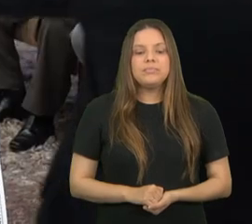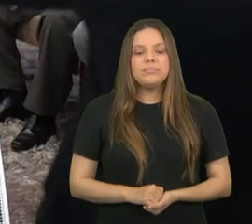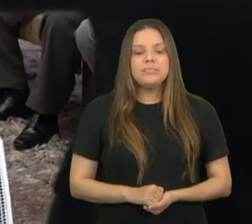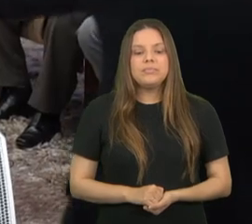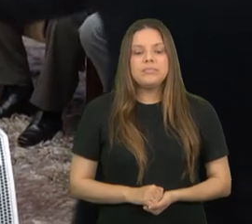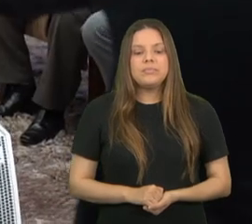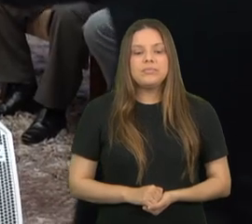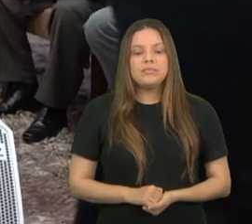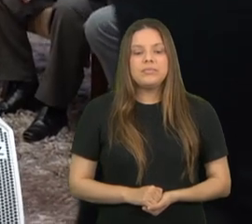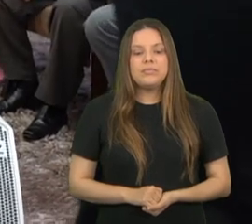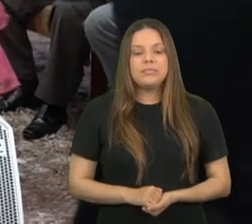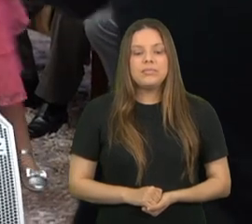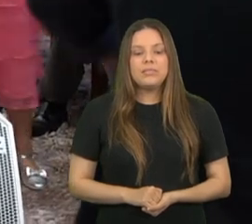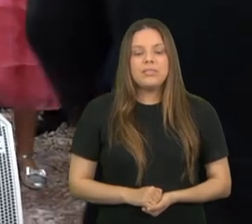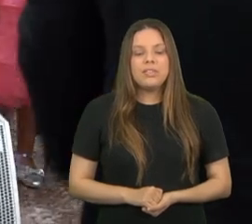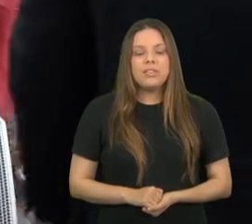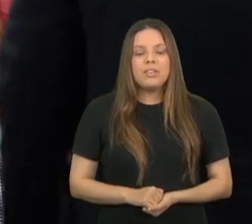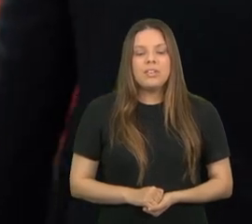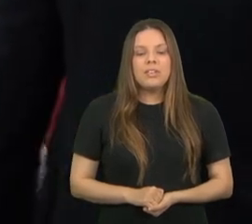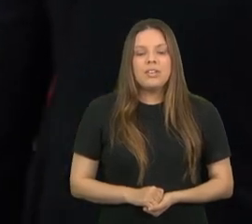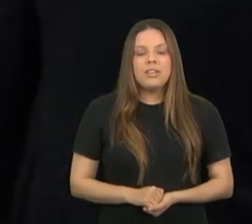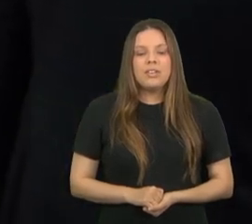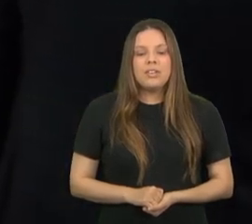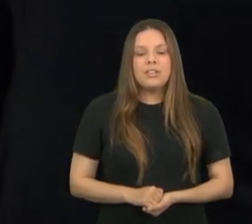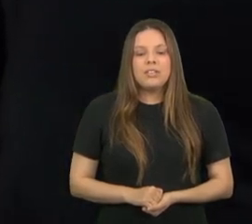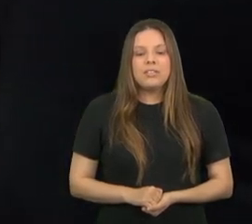Vem, Benjamin, entra aqui, bebia também.